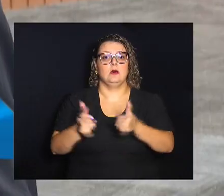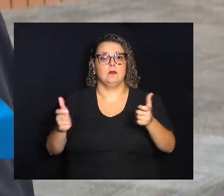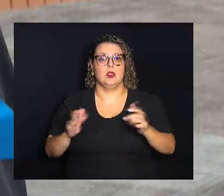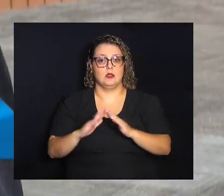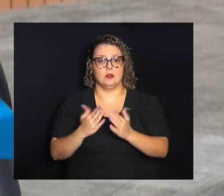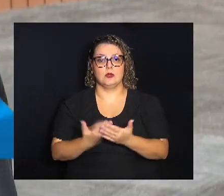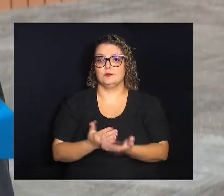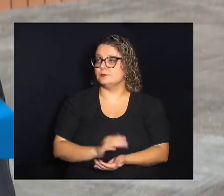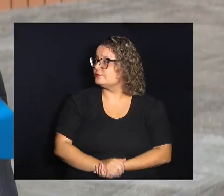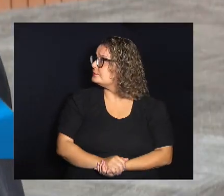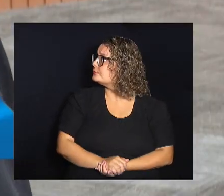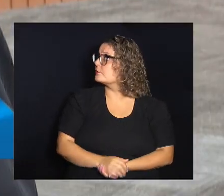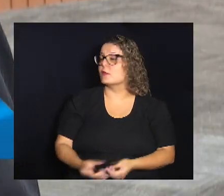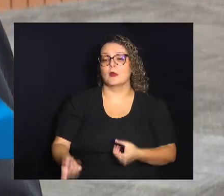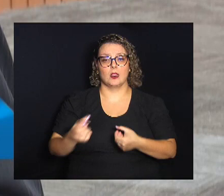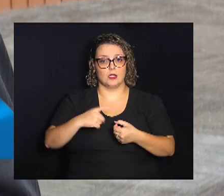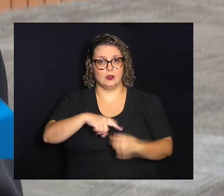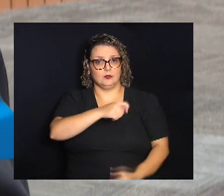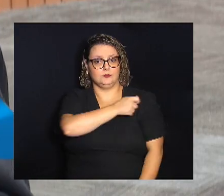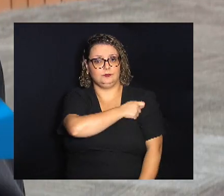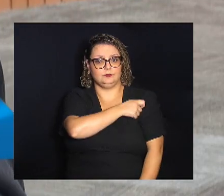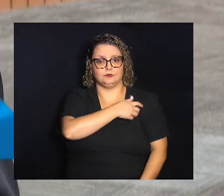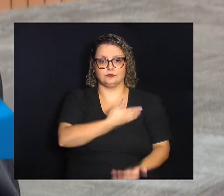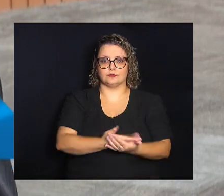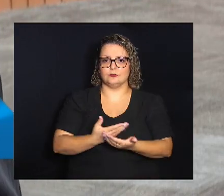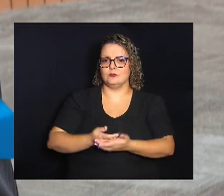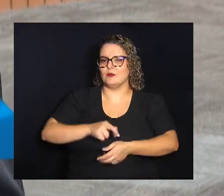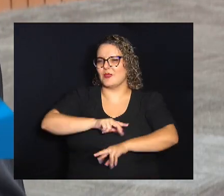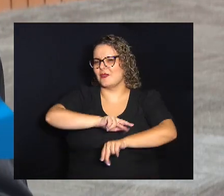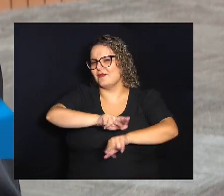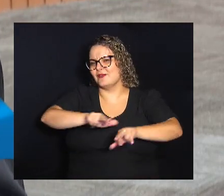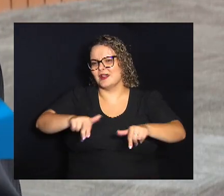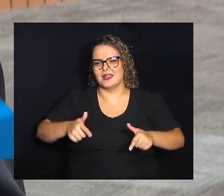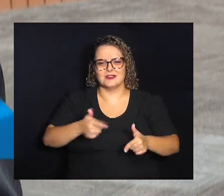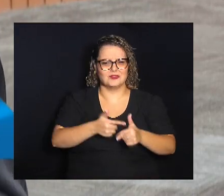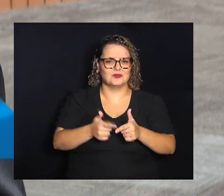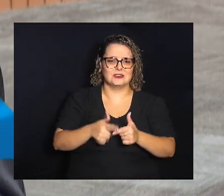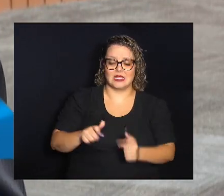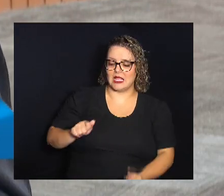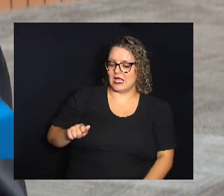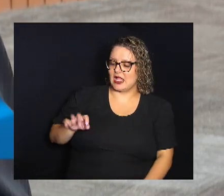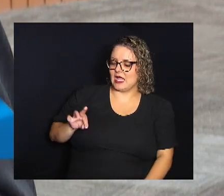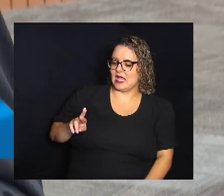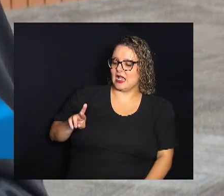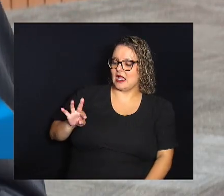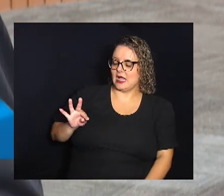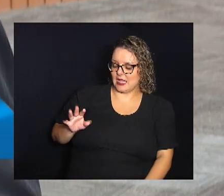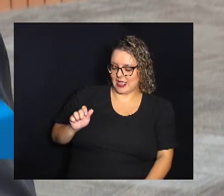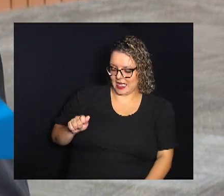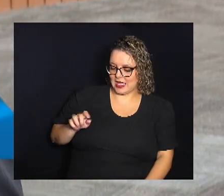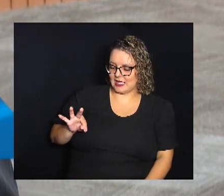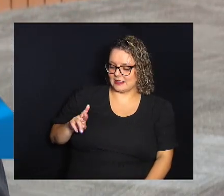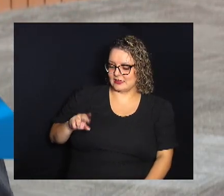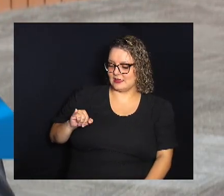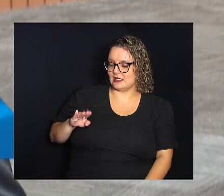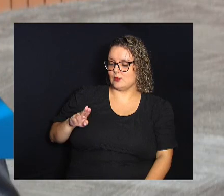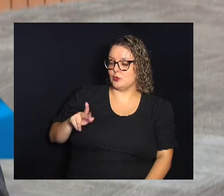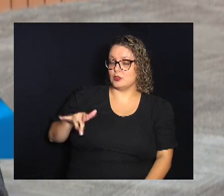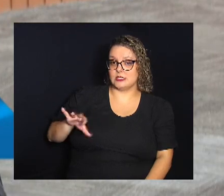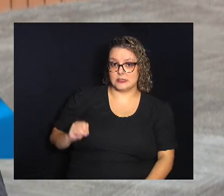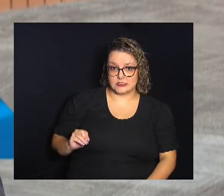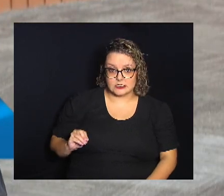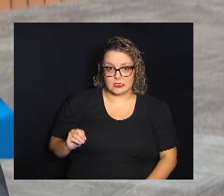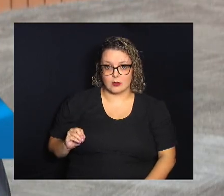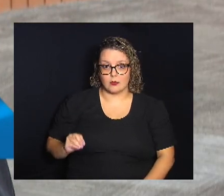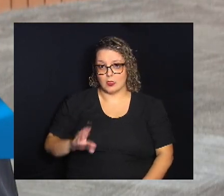escolas. Agora, no retorno às aulas, houve muitos problemas nas atribuições dos professores, principalmente os chamados professores da categoria